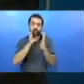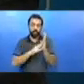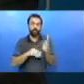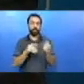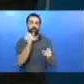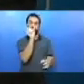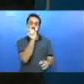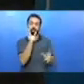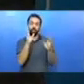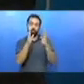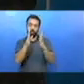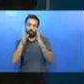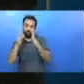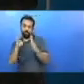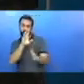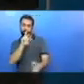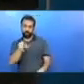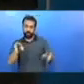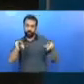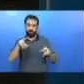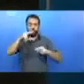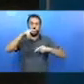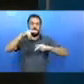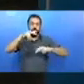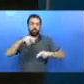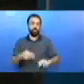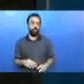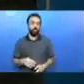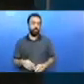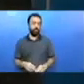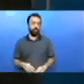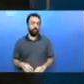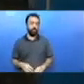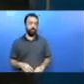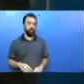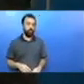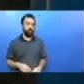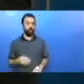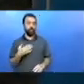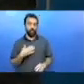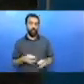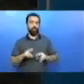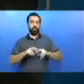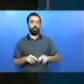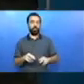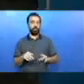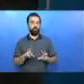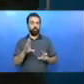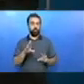duas palavras. Vocês pintaram? Ótimo. Eu aqui separei justamente a parte que é diferente para a gente comparar.